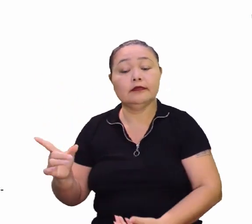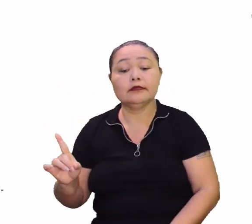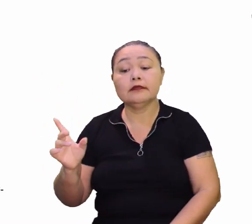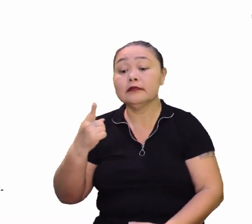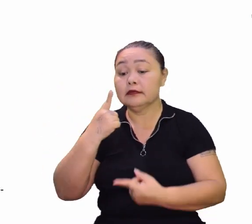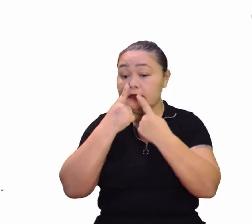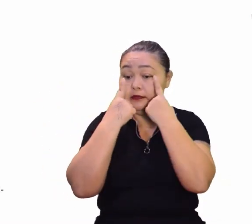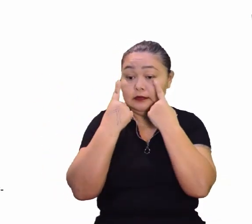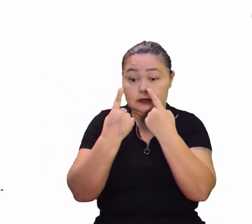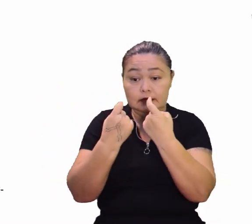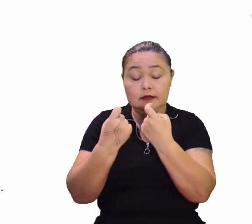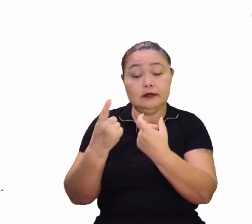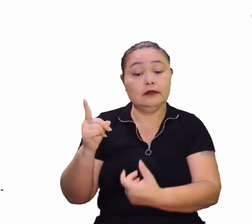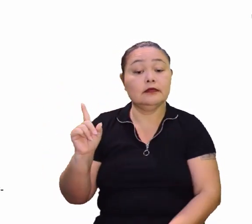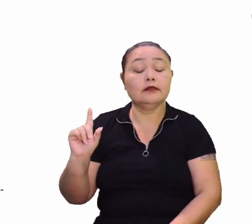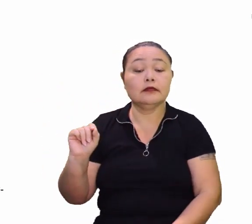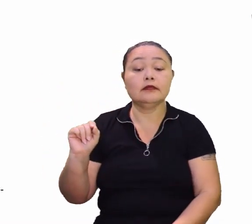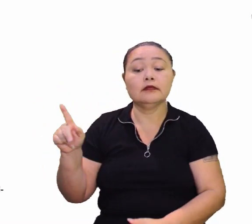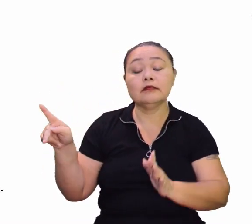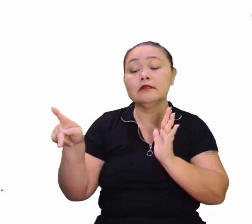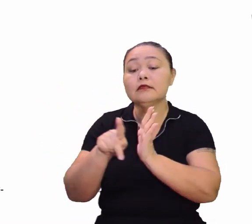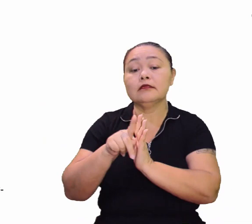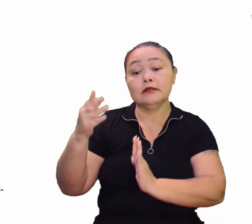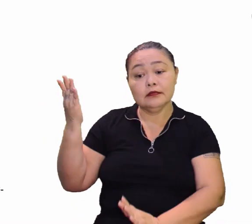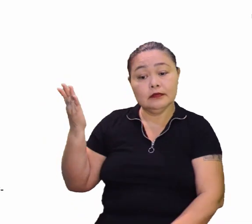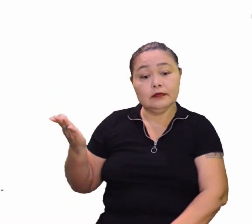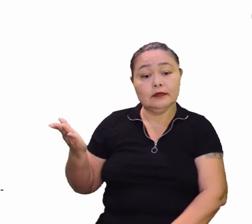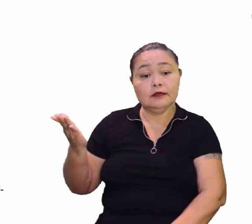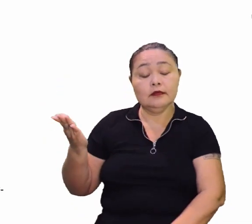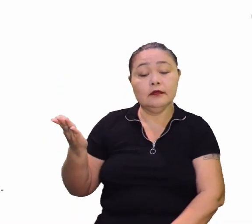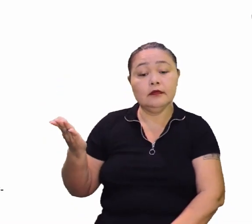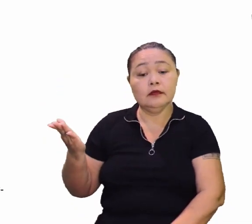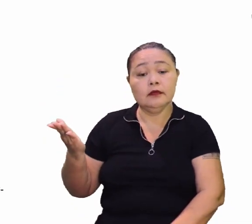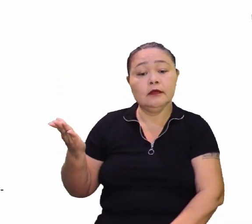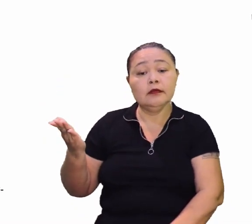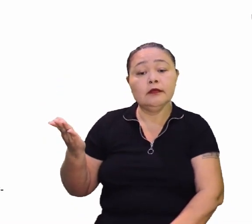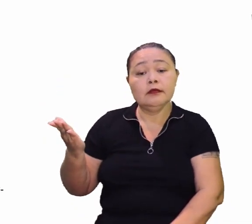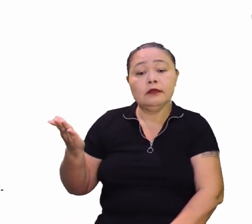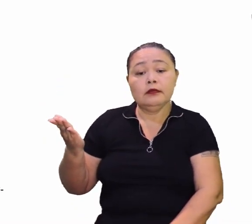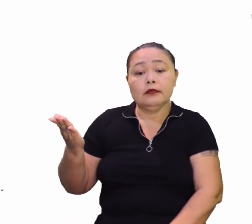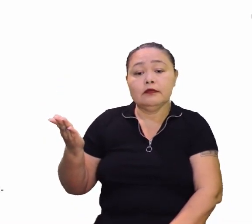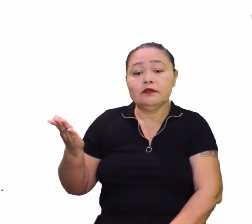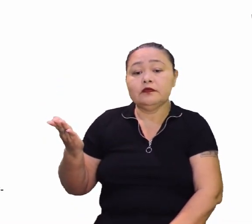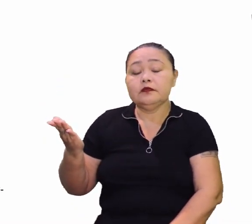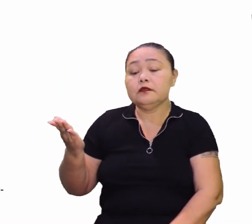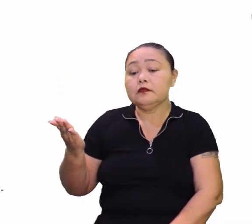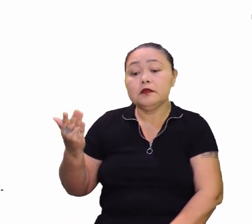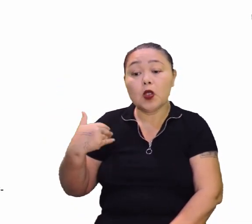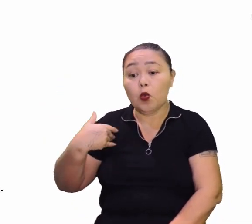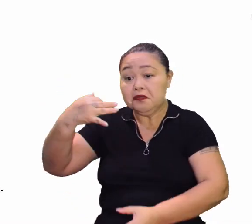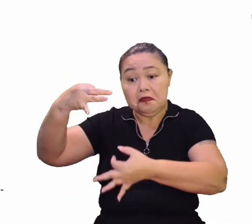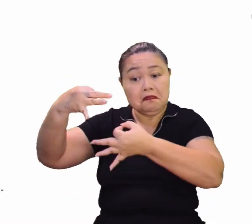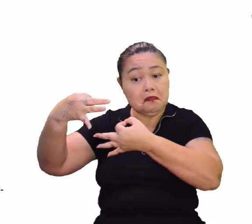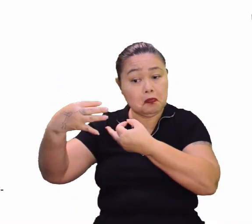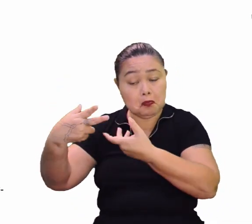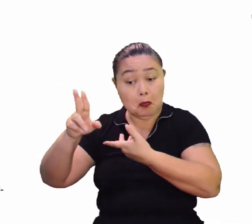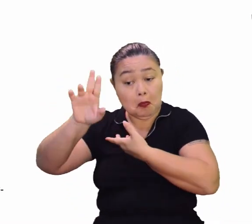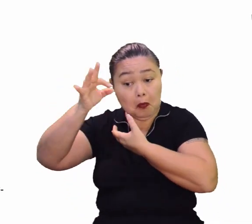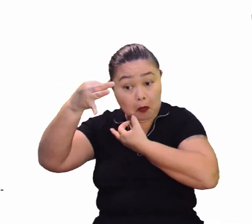Interessante que o próprio infográfico explica que é de forma ineficiente,